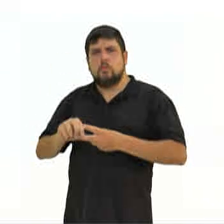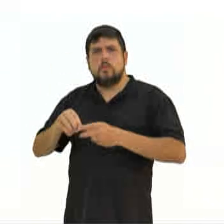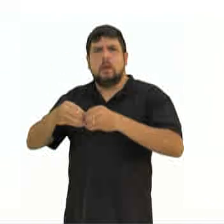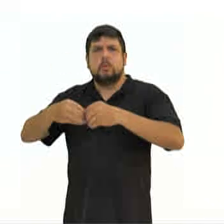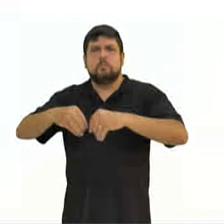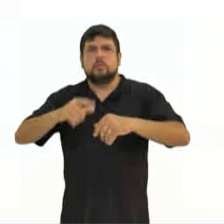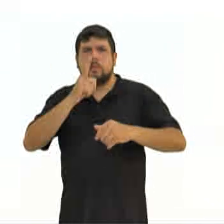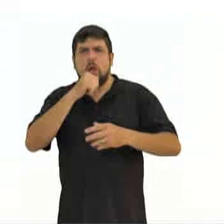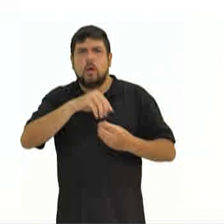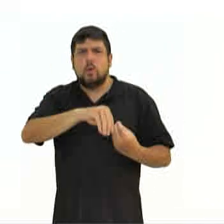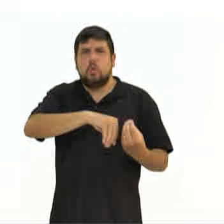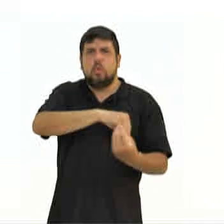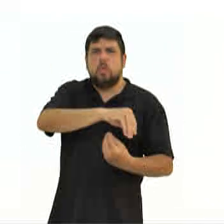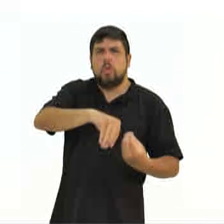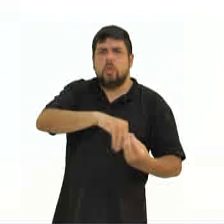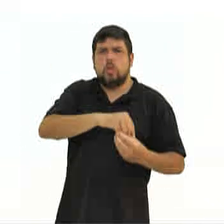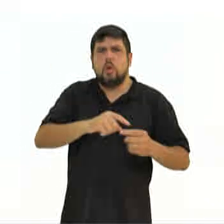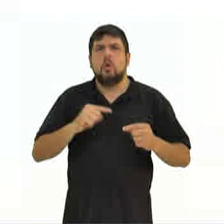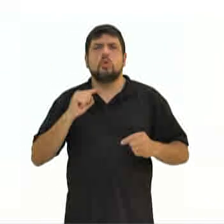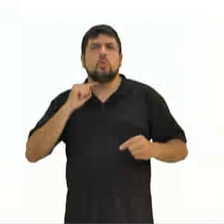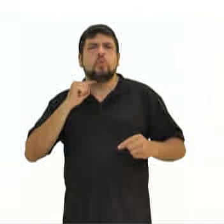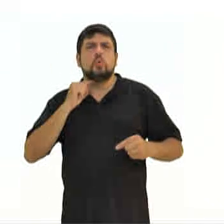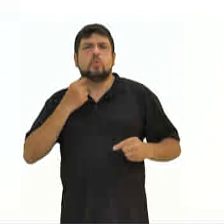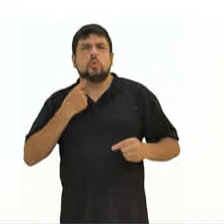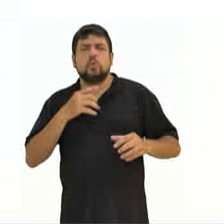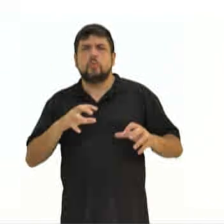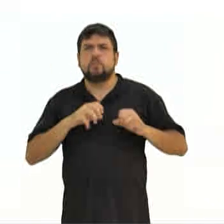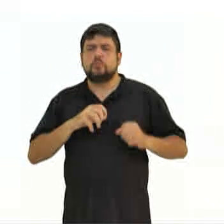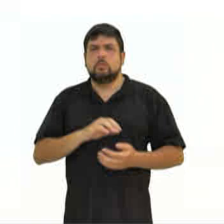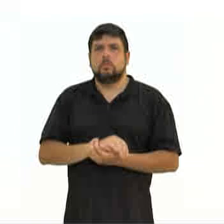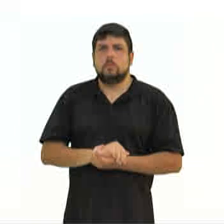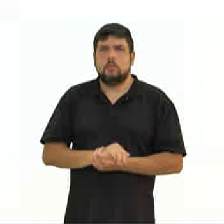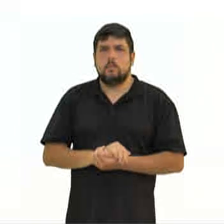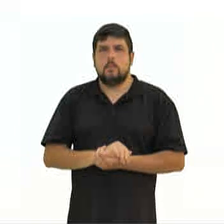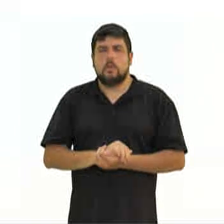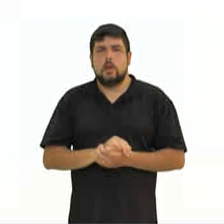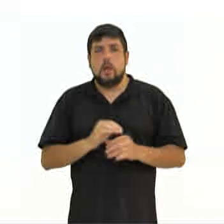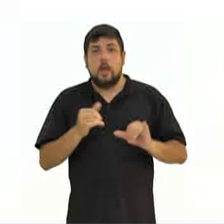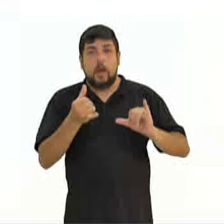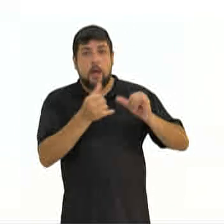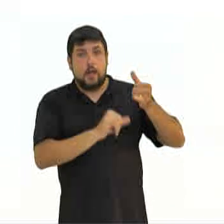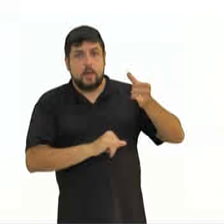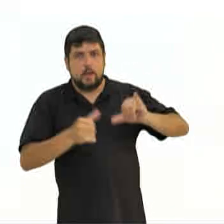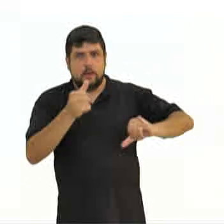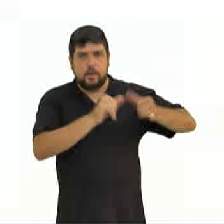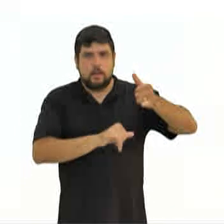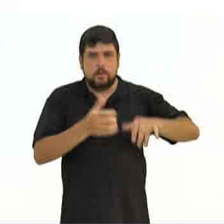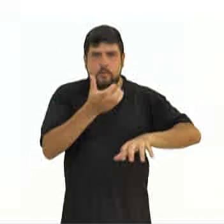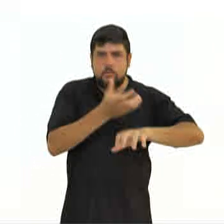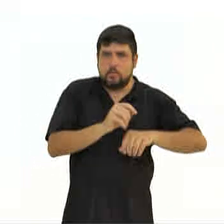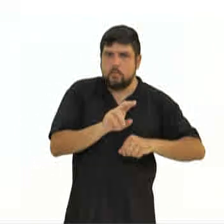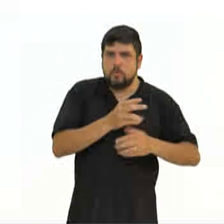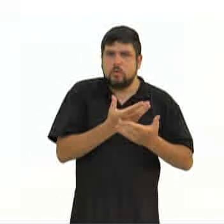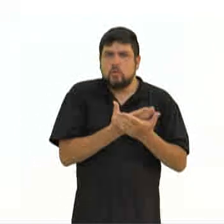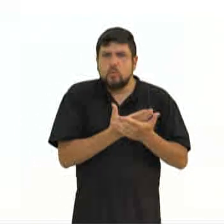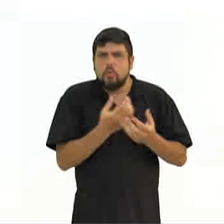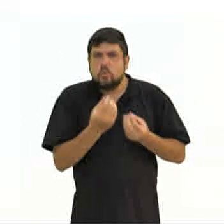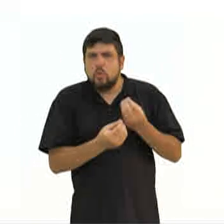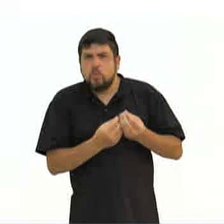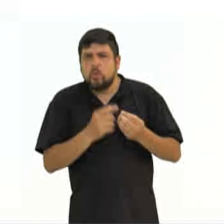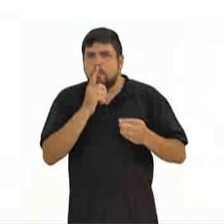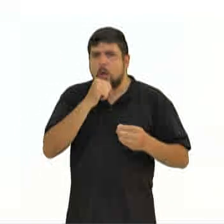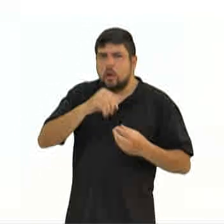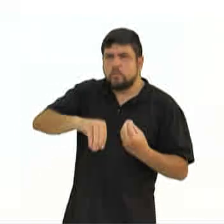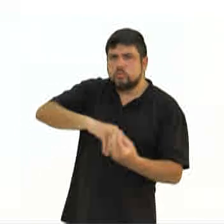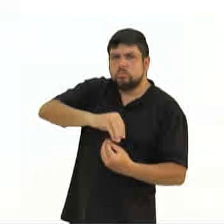solo. A eletroquímica estuda as reações como transferências de elétrons e a conversão de energia química em energia elétrica. Deste modo,